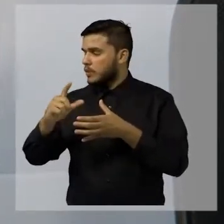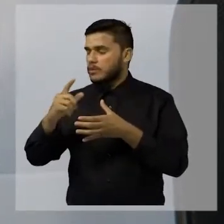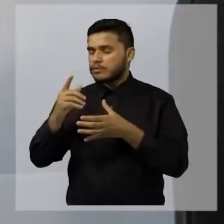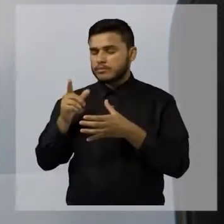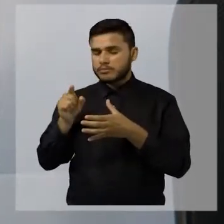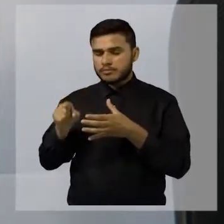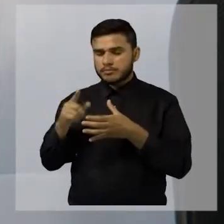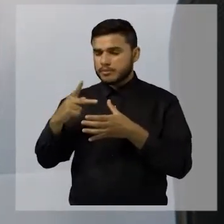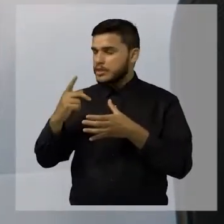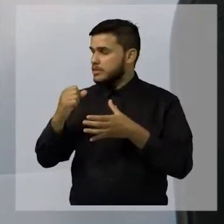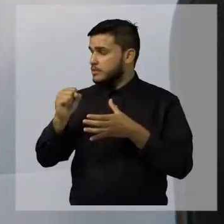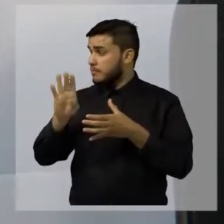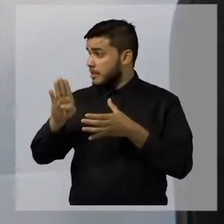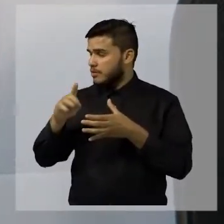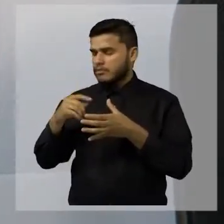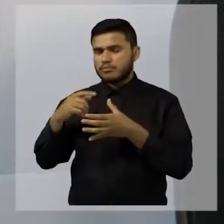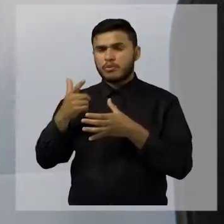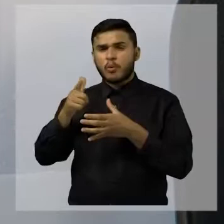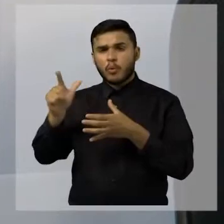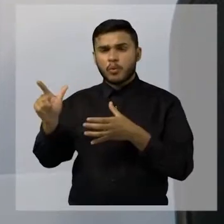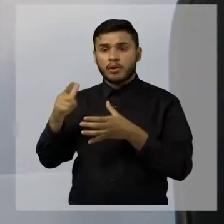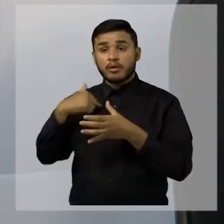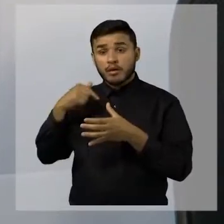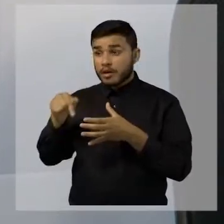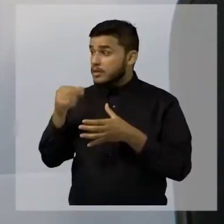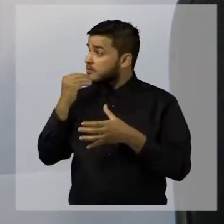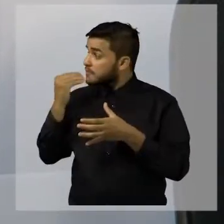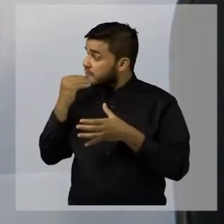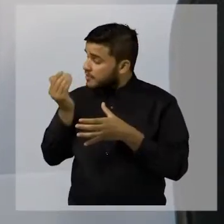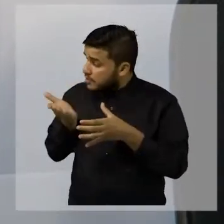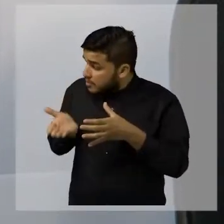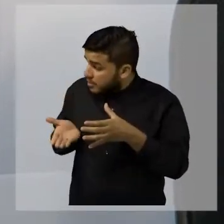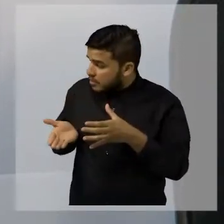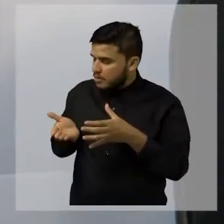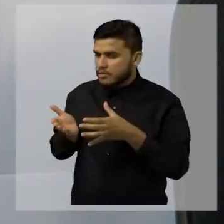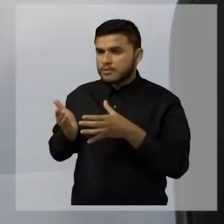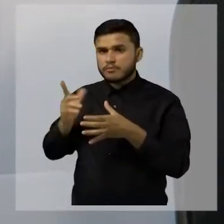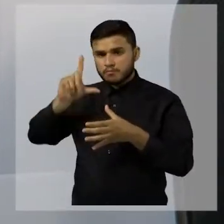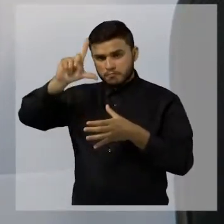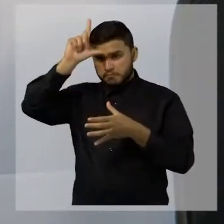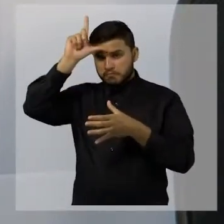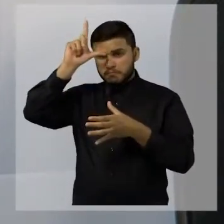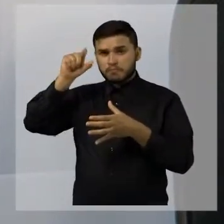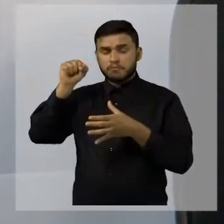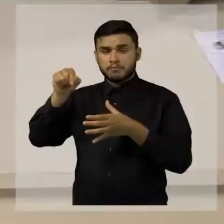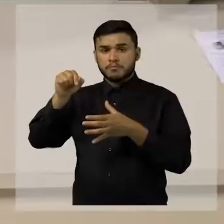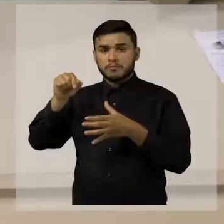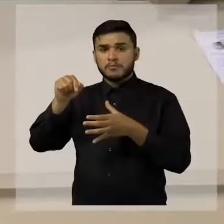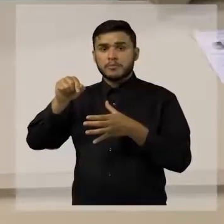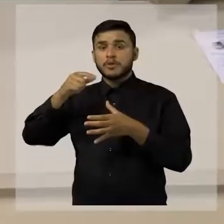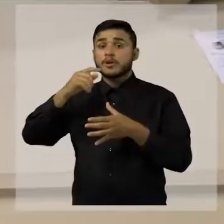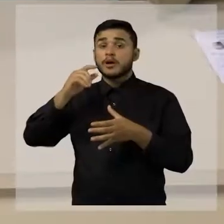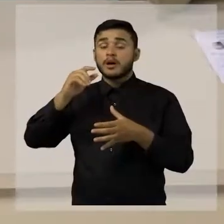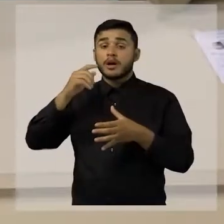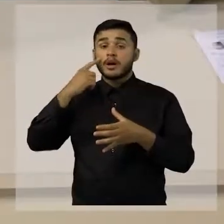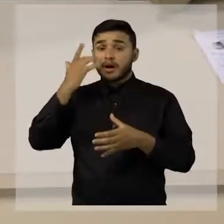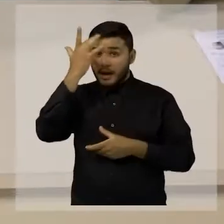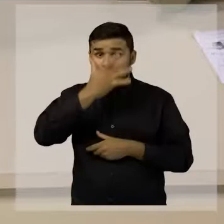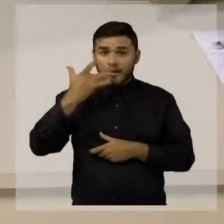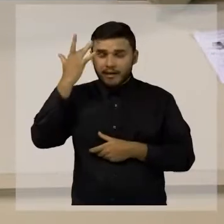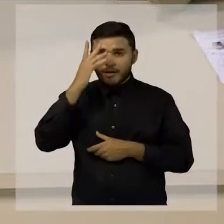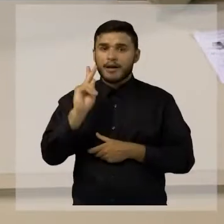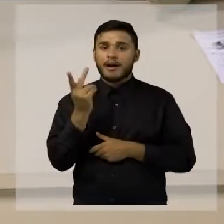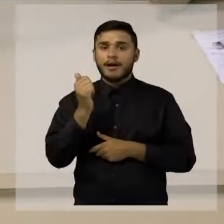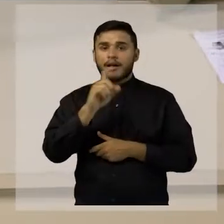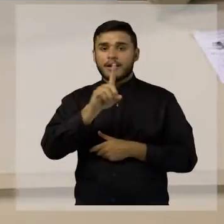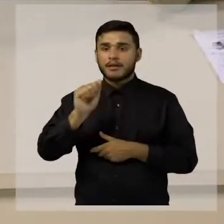e outros partidos, que poderiam ter uma liderança que era para ser o Fernando Haddad, esse